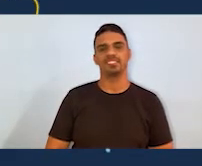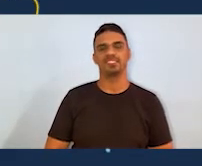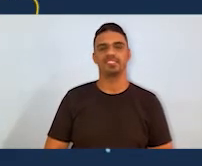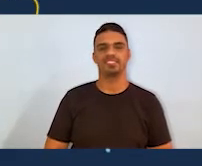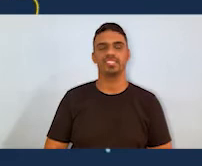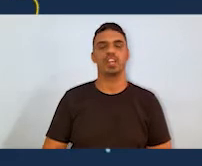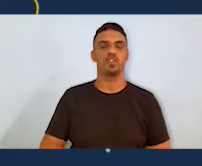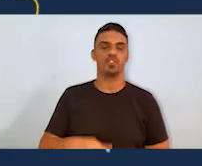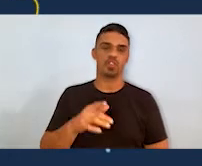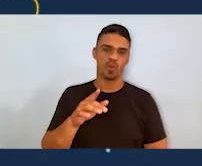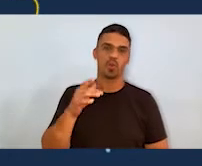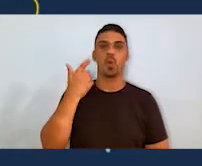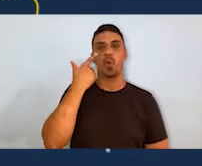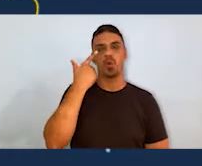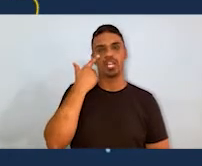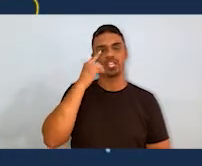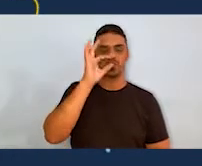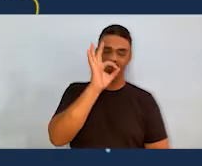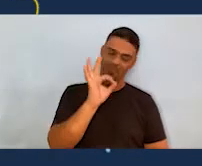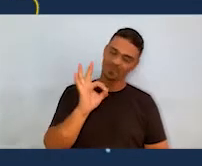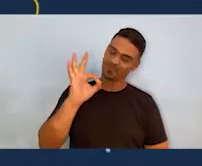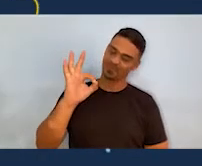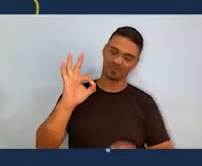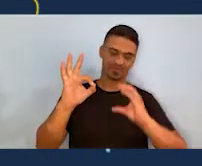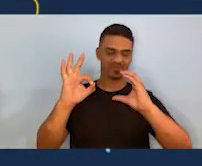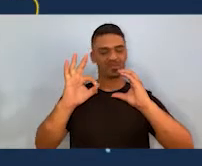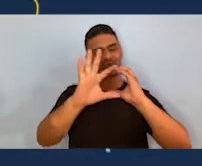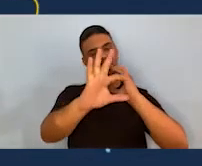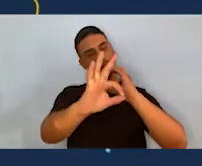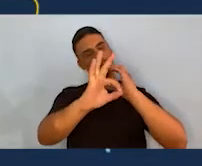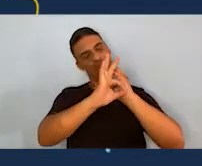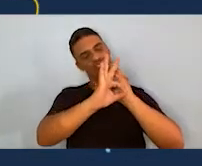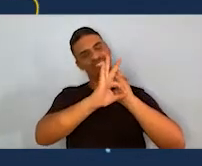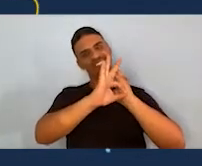A gente vai pegar aqui um olhinho.